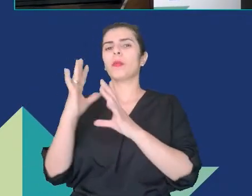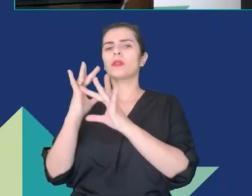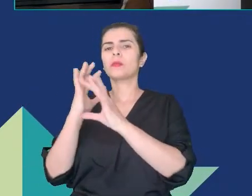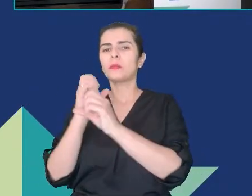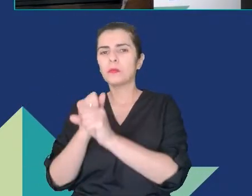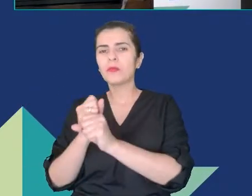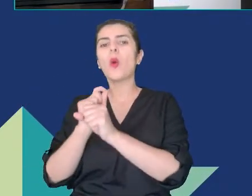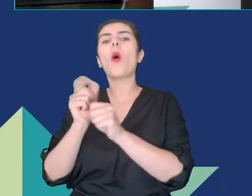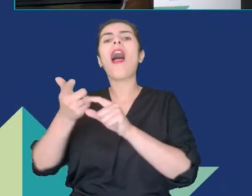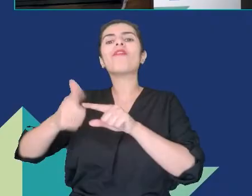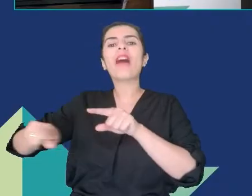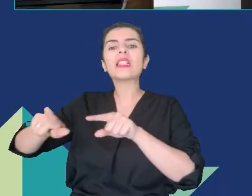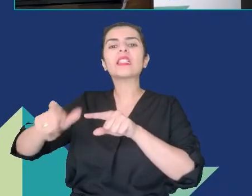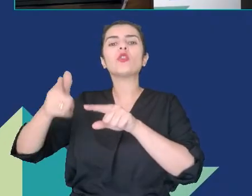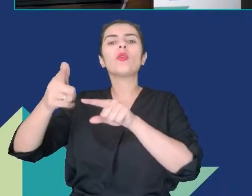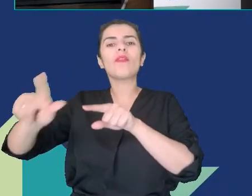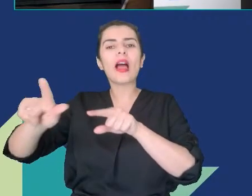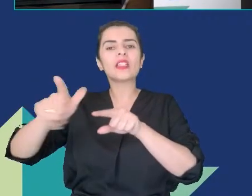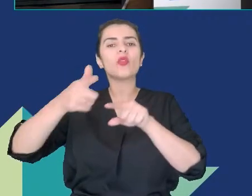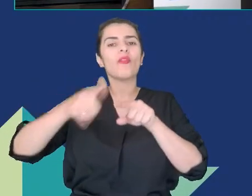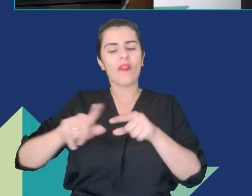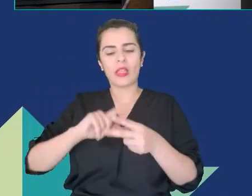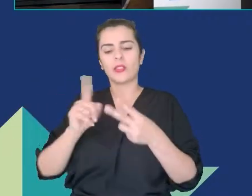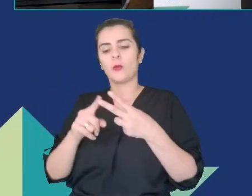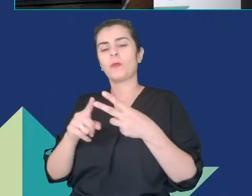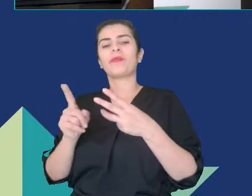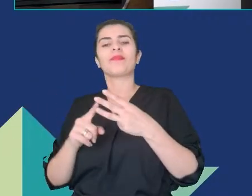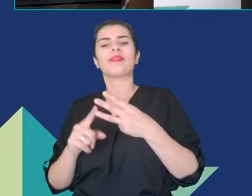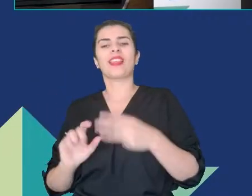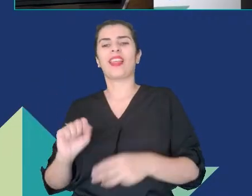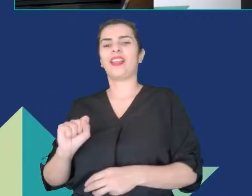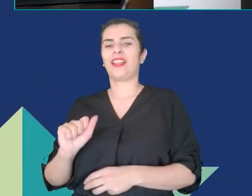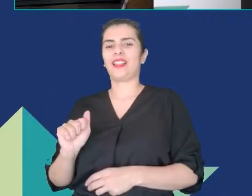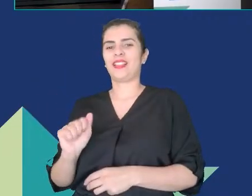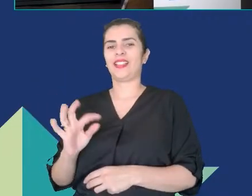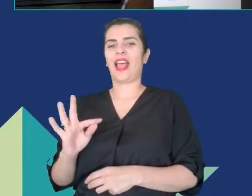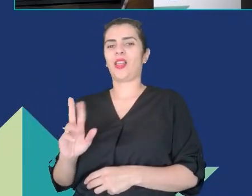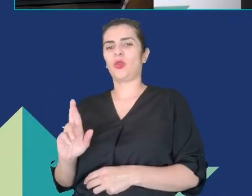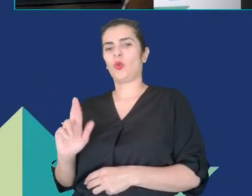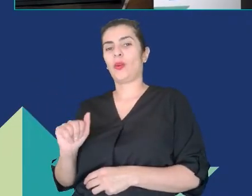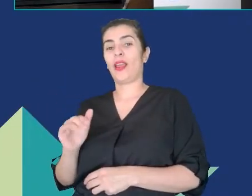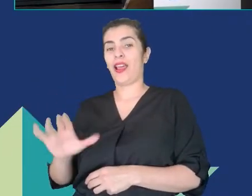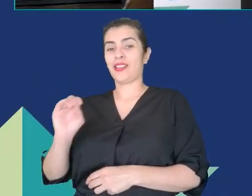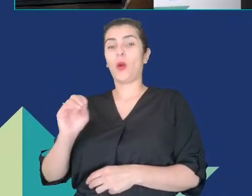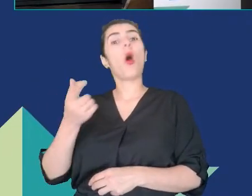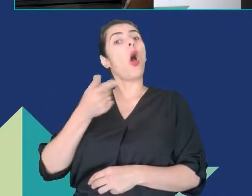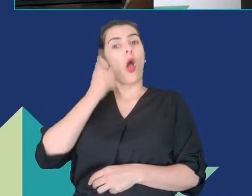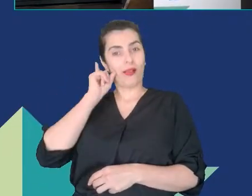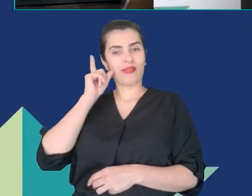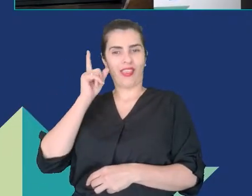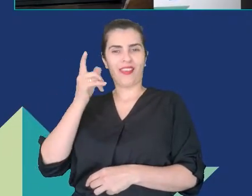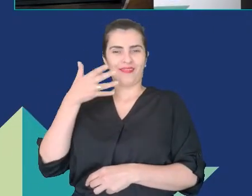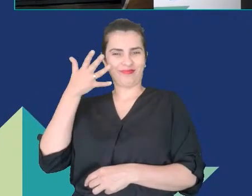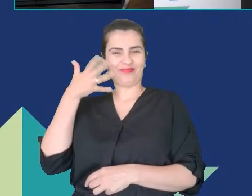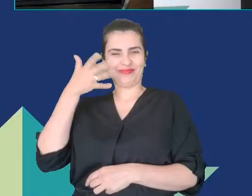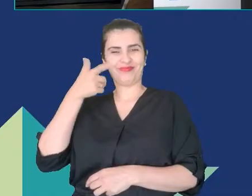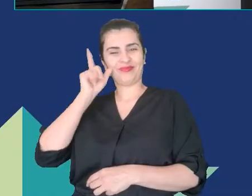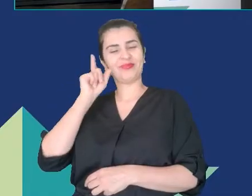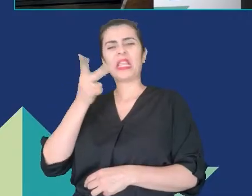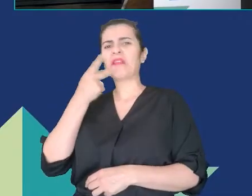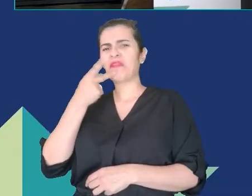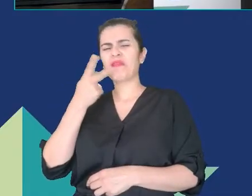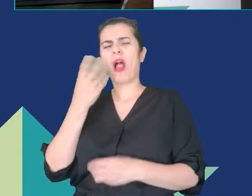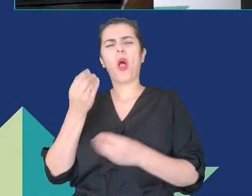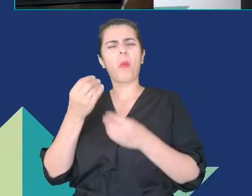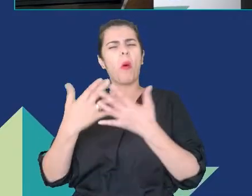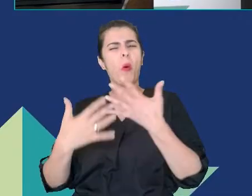também a gente calcula a saturação. Ontem, né, nos painéis, foram falados bastante, né, sobre como essas